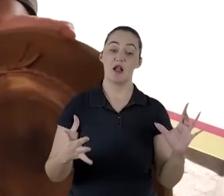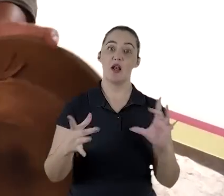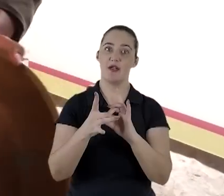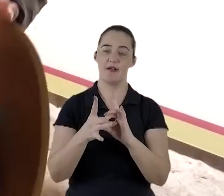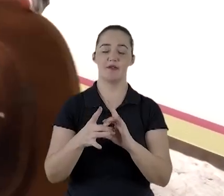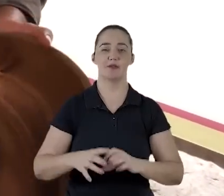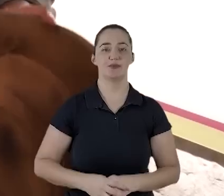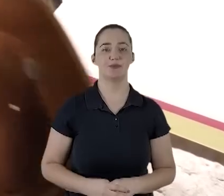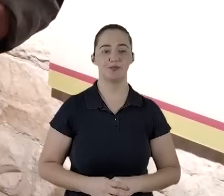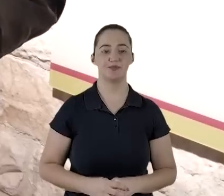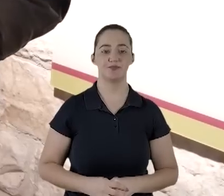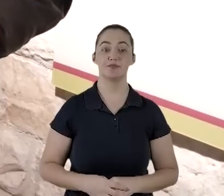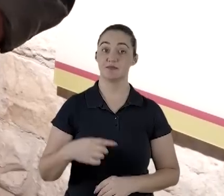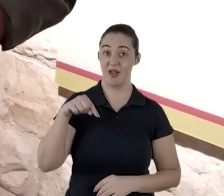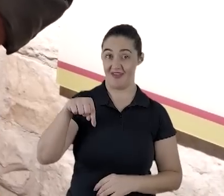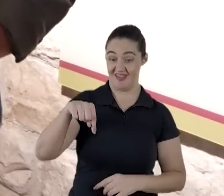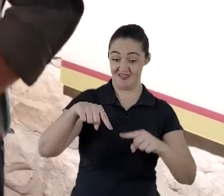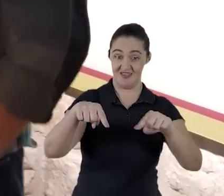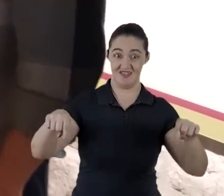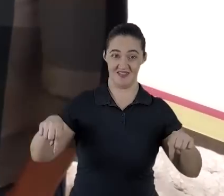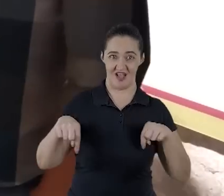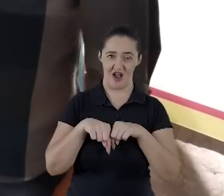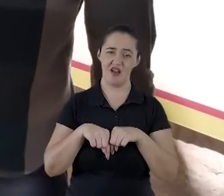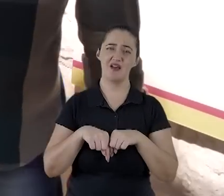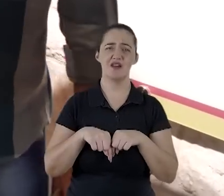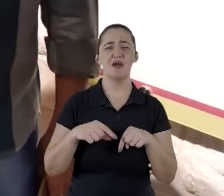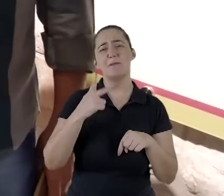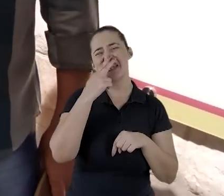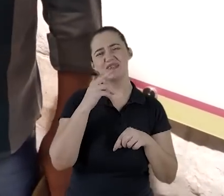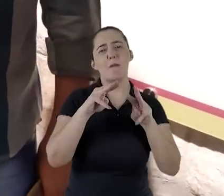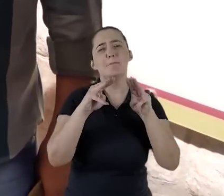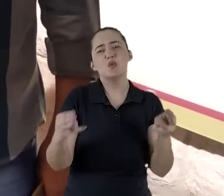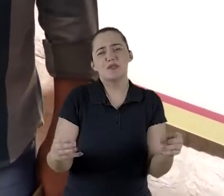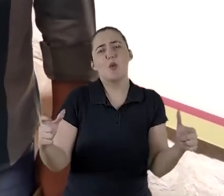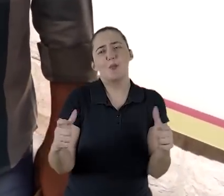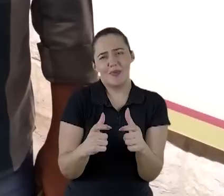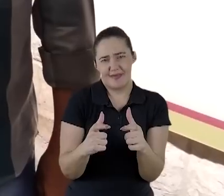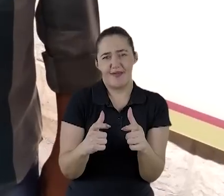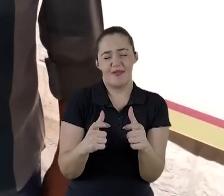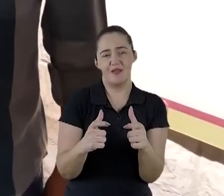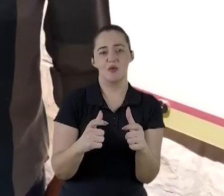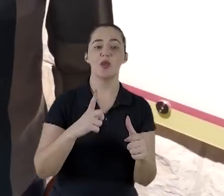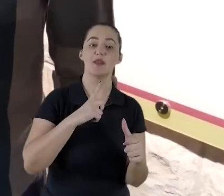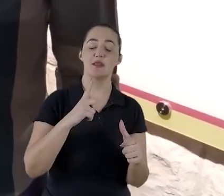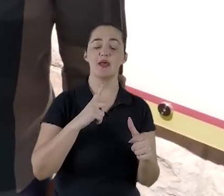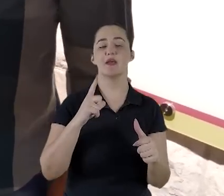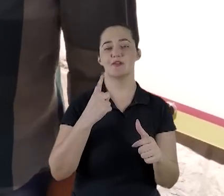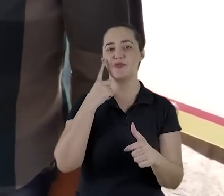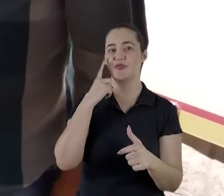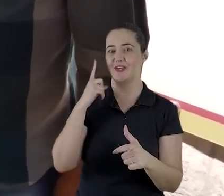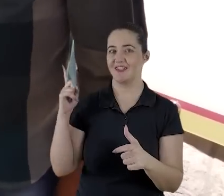aqui e, é claro, a sua relação com a Bíblia Sagrada. Aqui, nessa sala que eles fizeram, que é um pequeno museu dentro do sítio